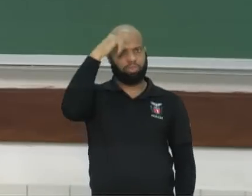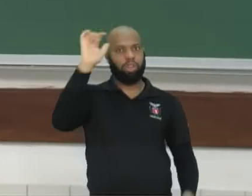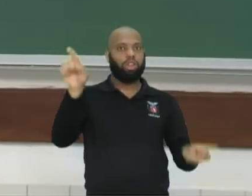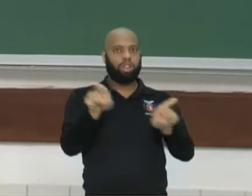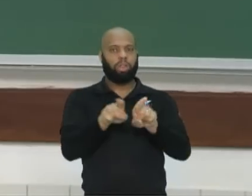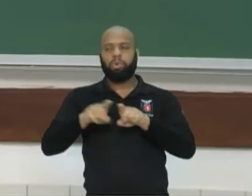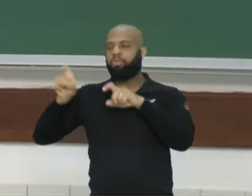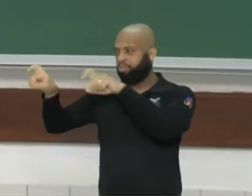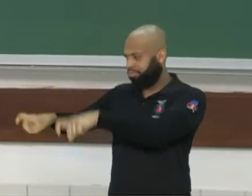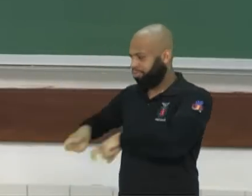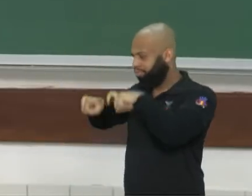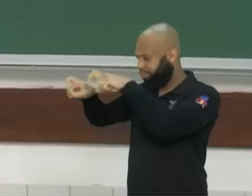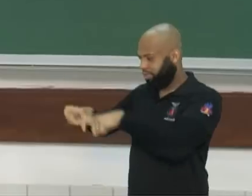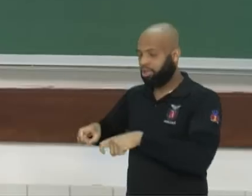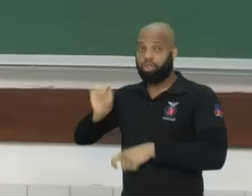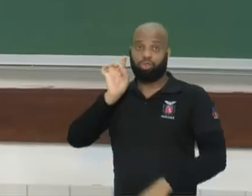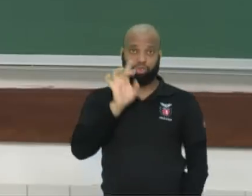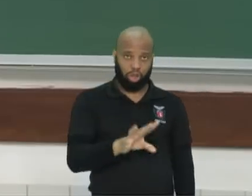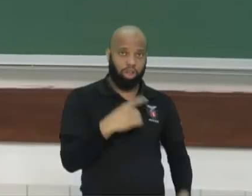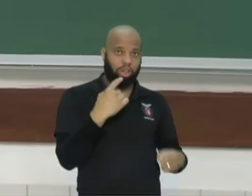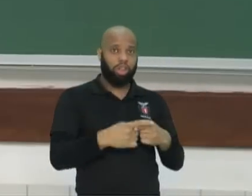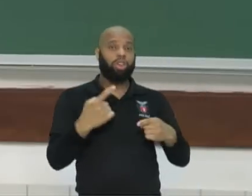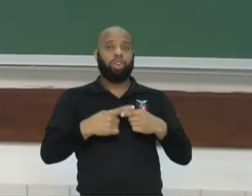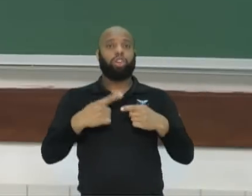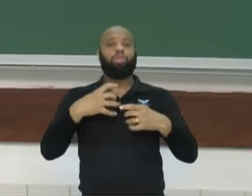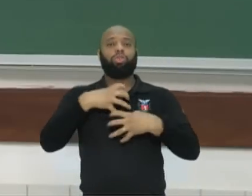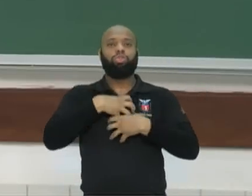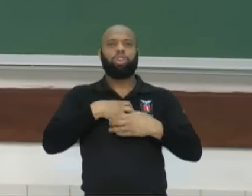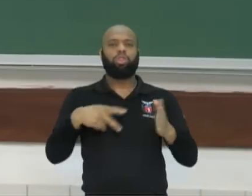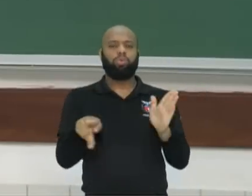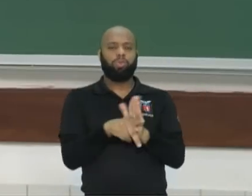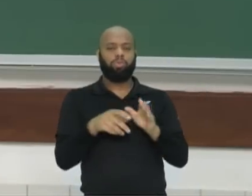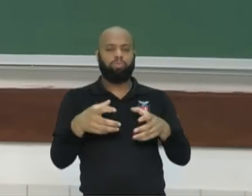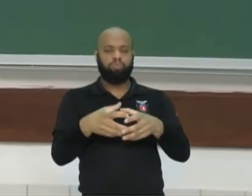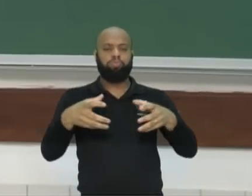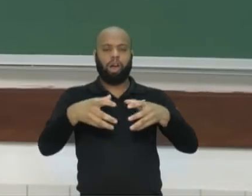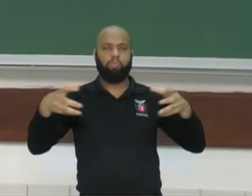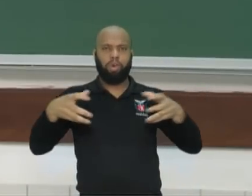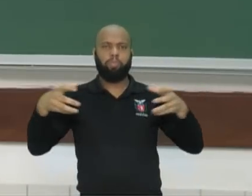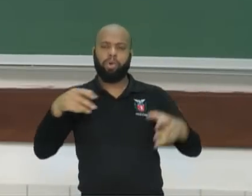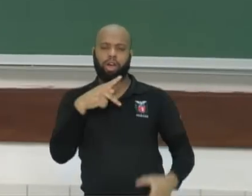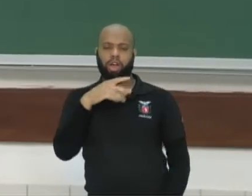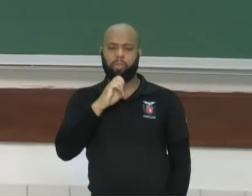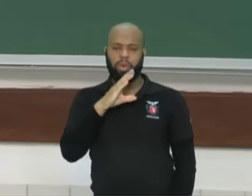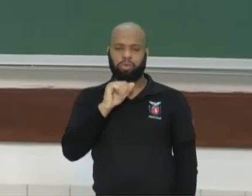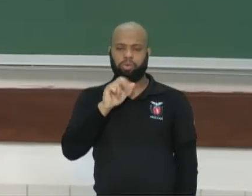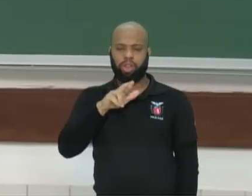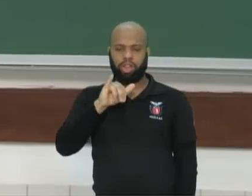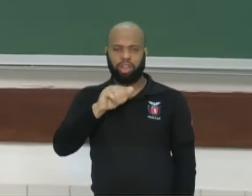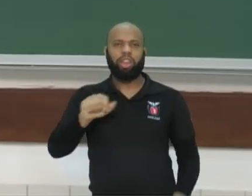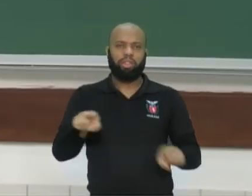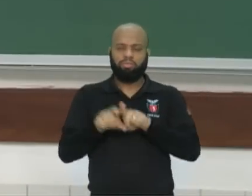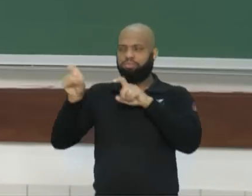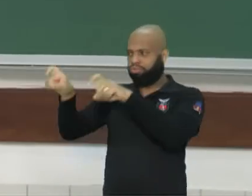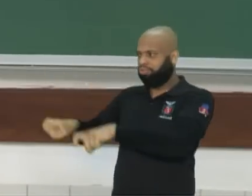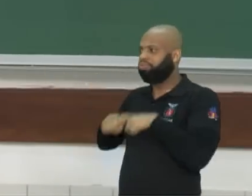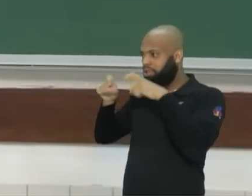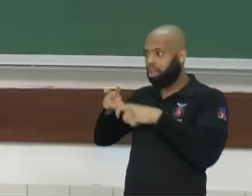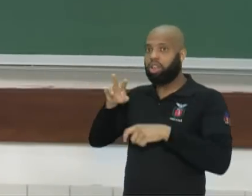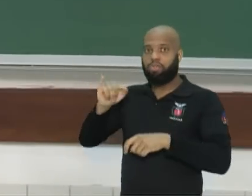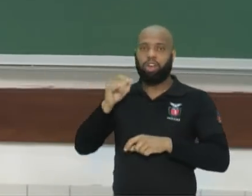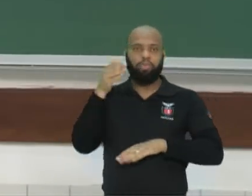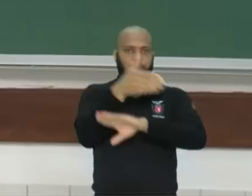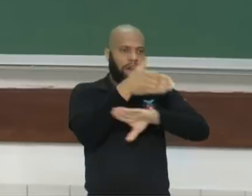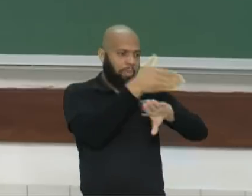econômicas crescem e se ampliam na região norte vão ocupando os espaços que antes eram floresta. O